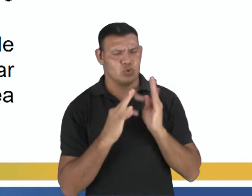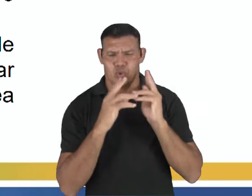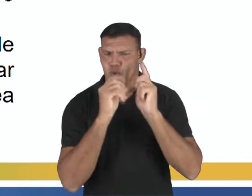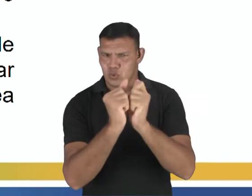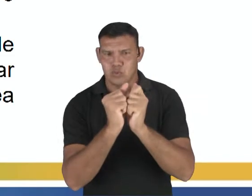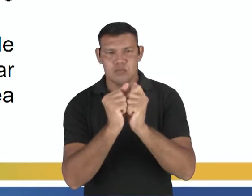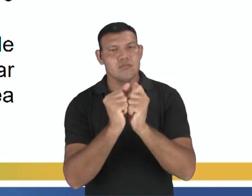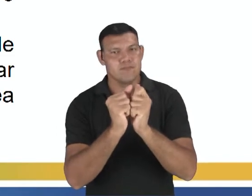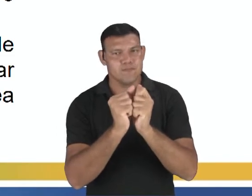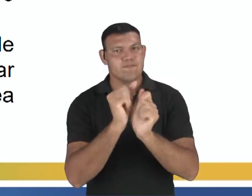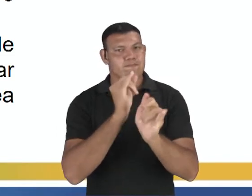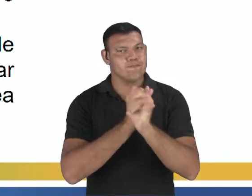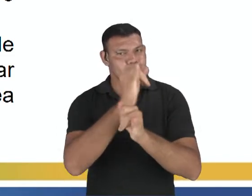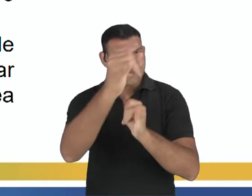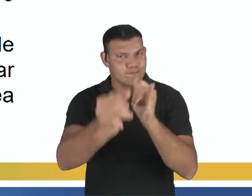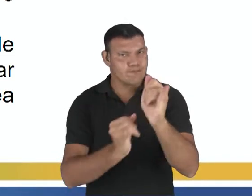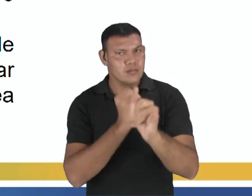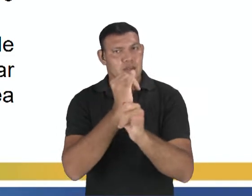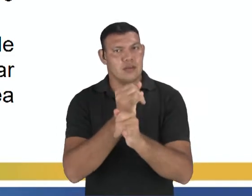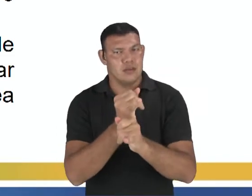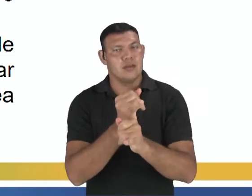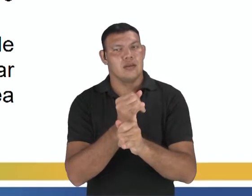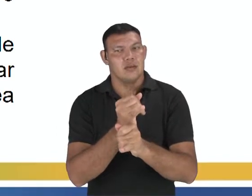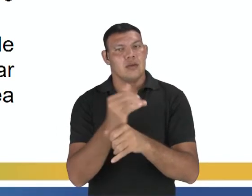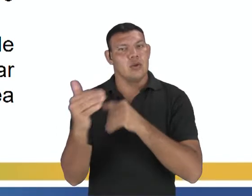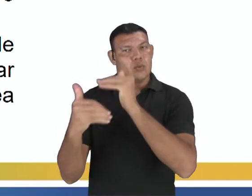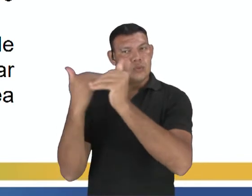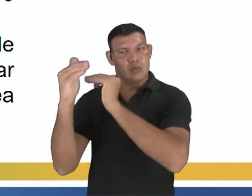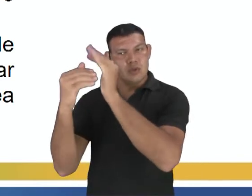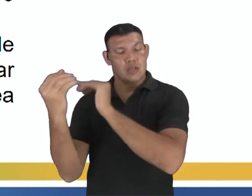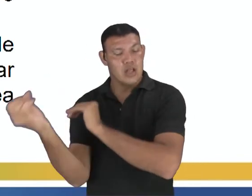digital. E os avanços